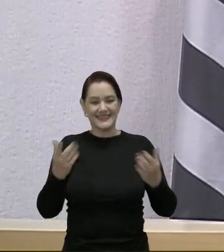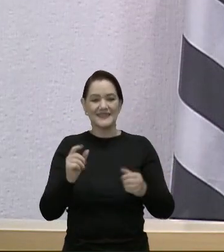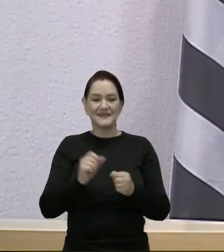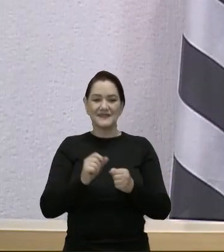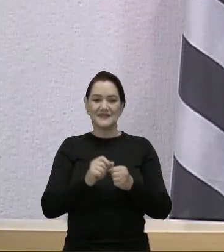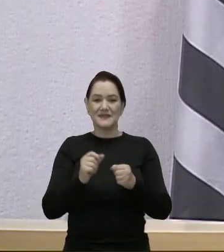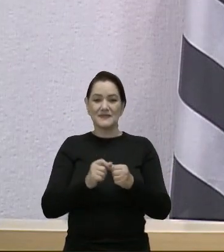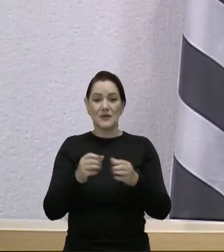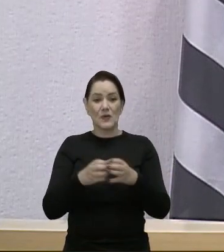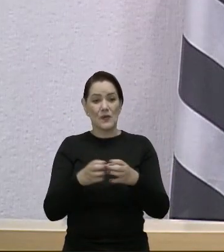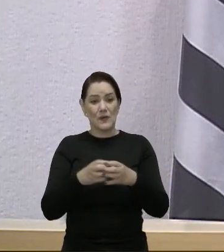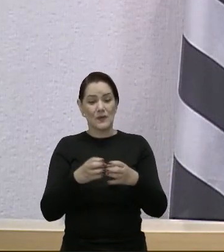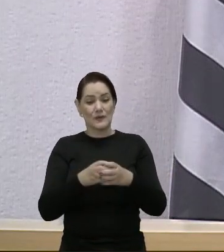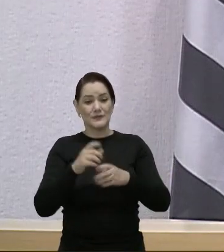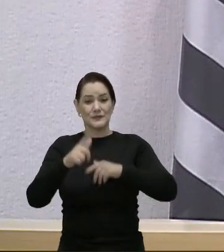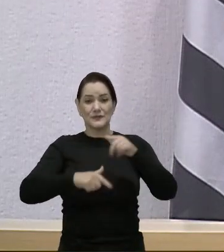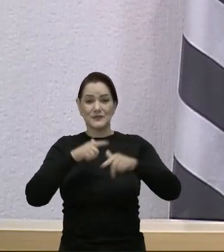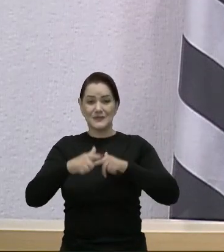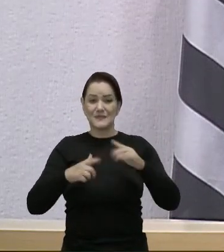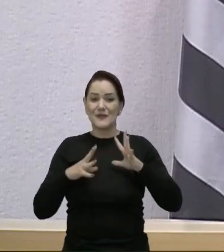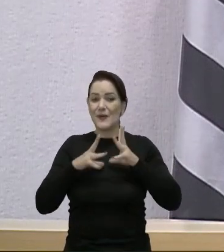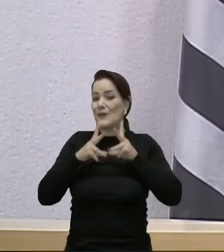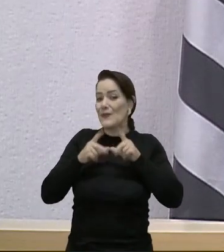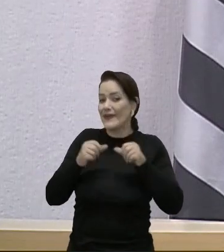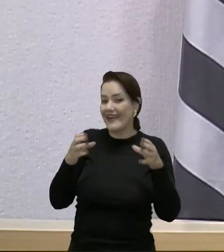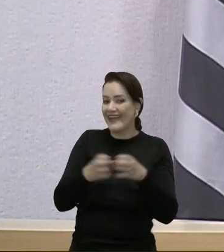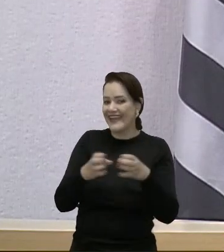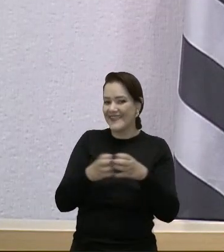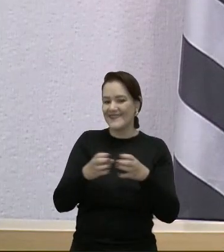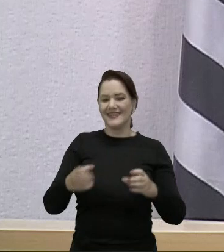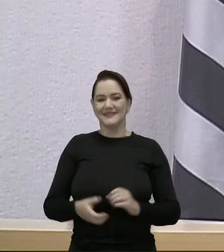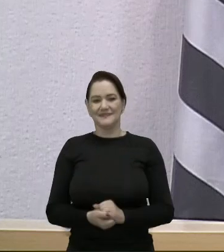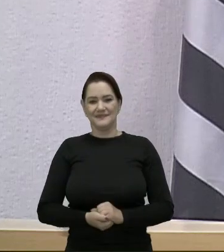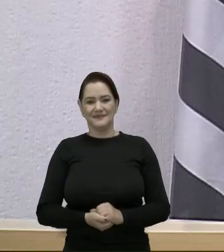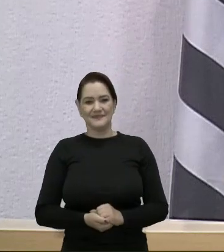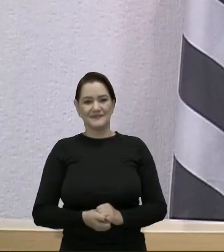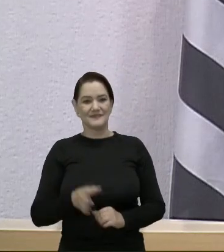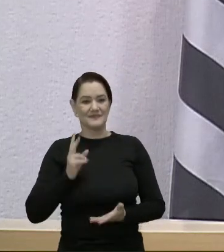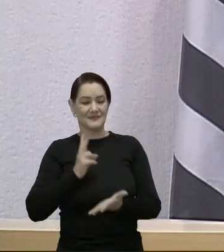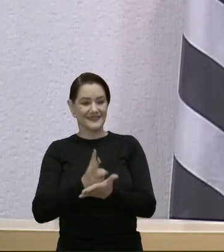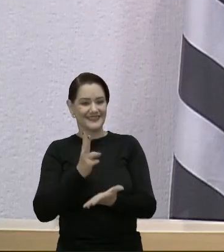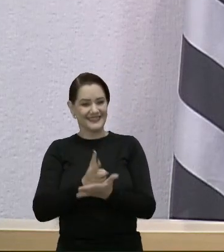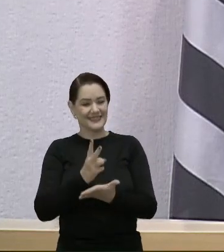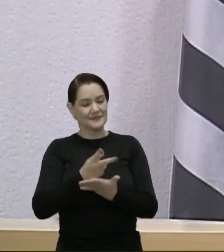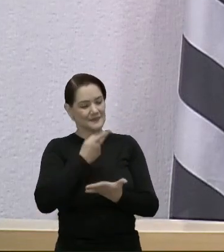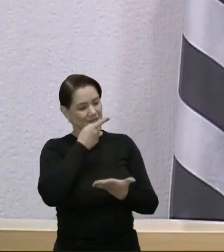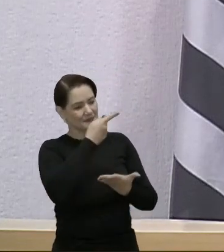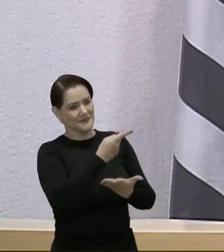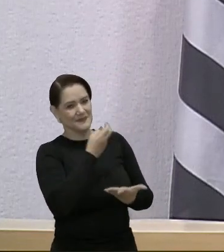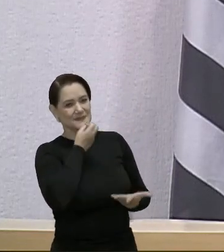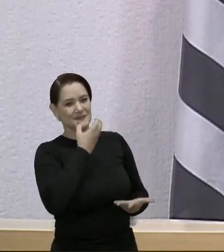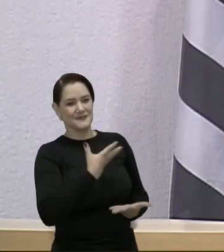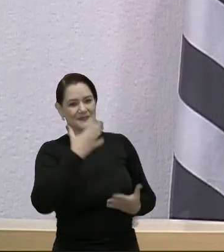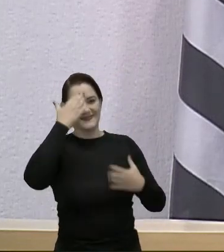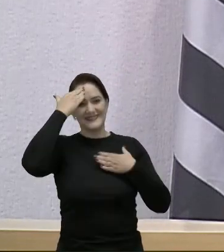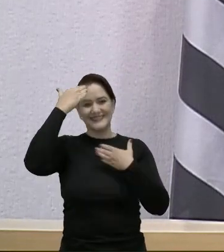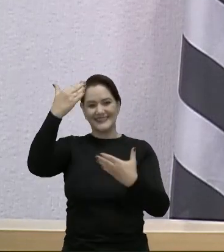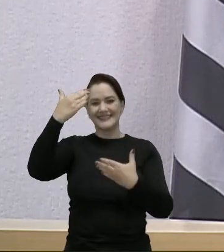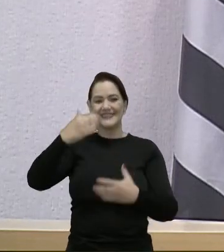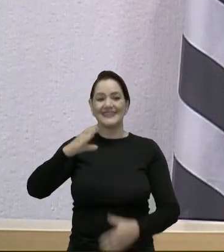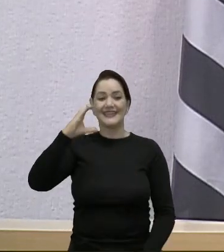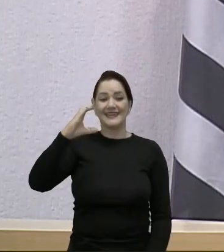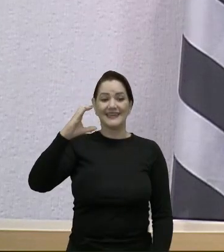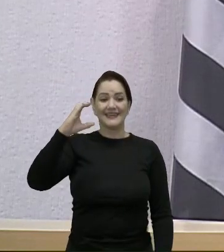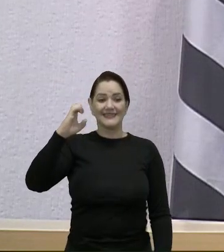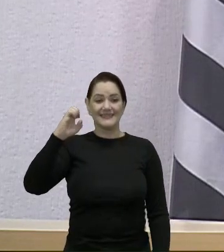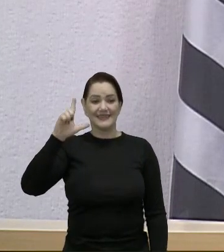elogia o gerente, o trabalho, você está elogiando toda uma equipe. Sempre façam um elogio. Muito obrigado, senhor Sério,